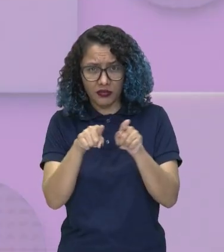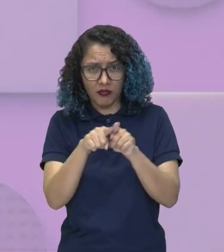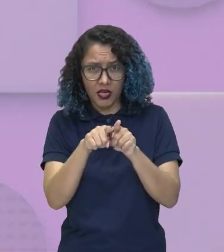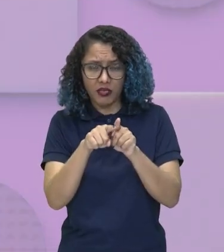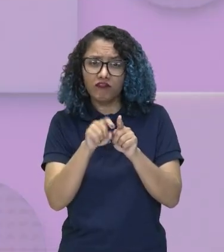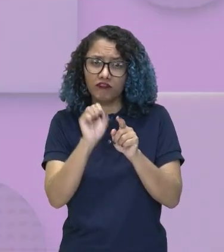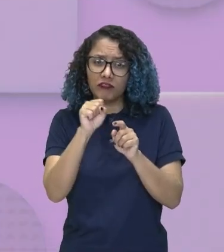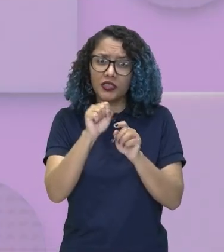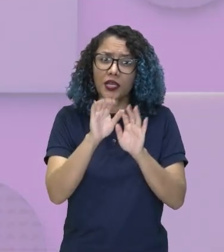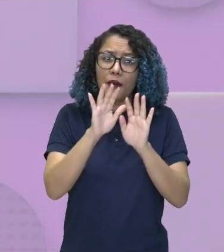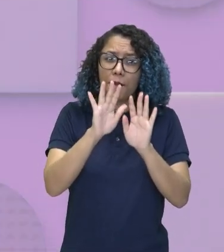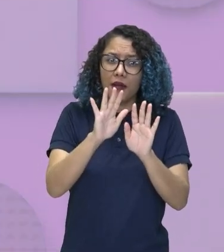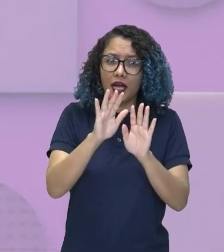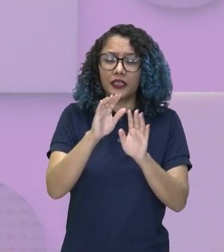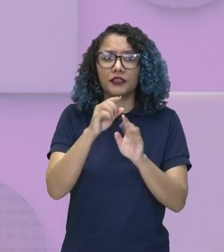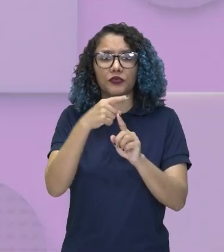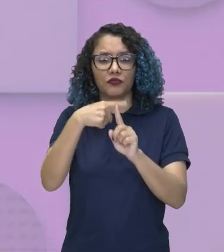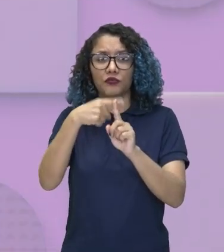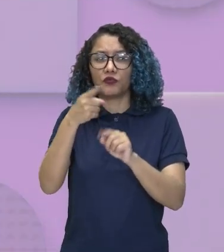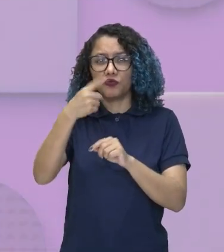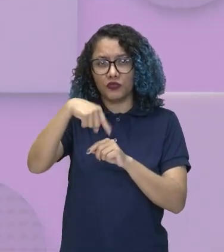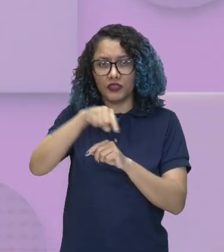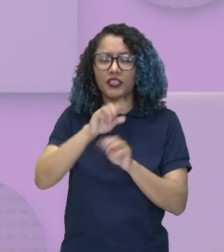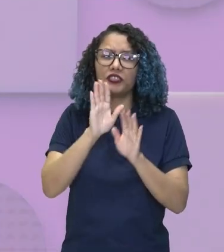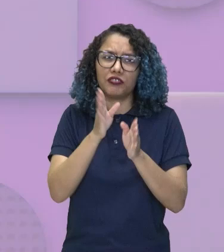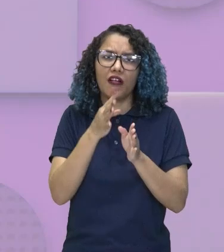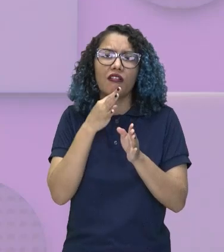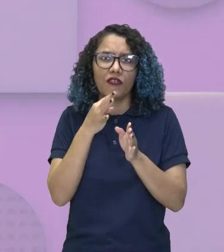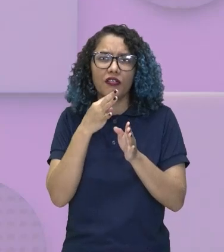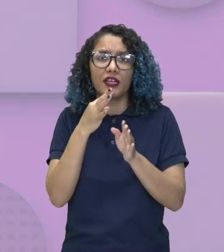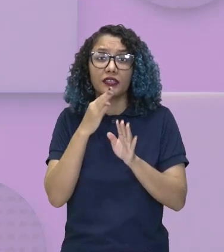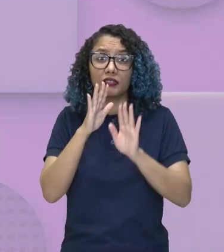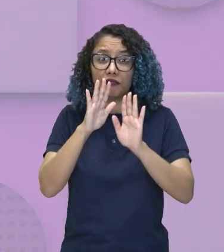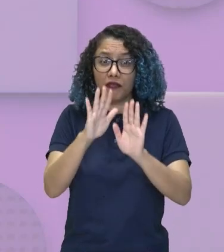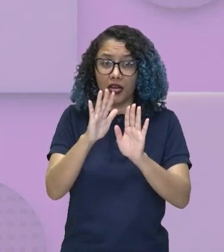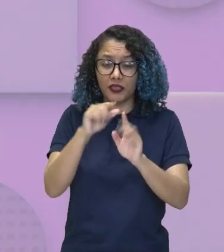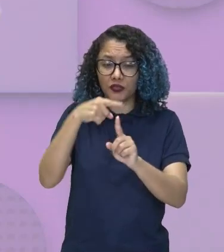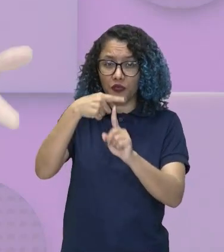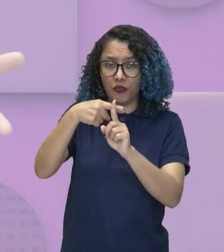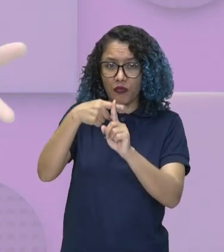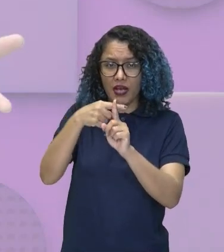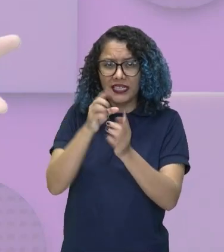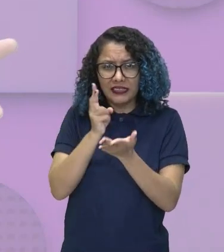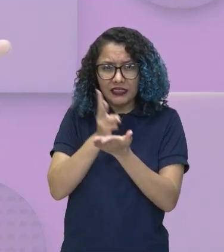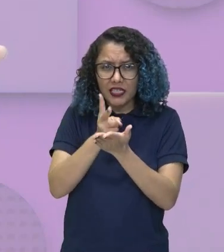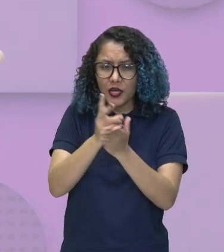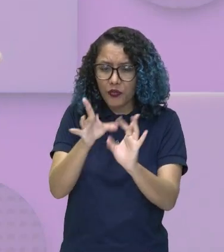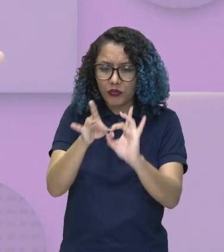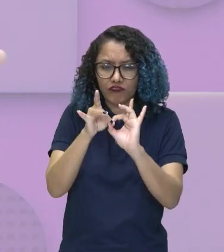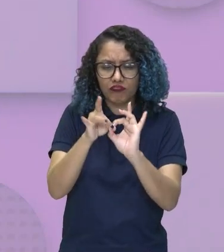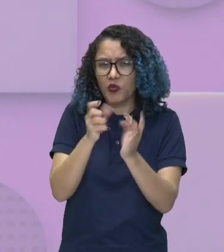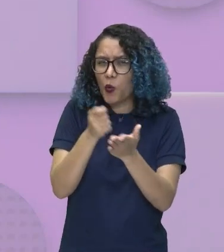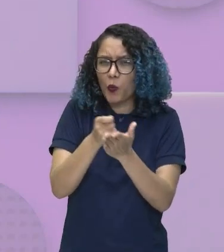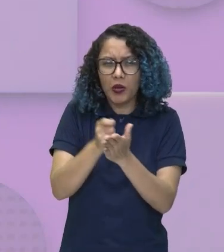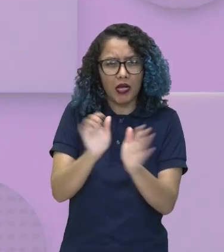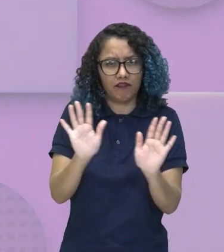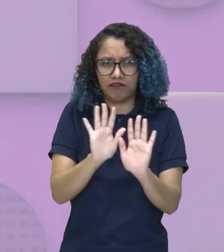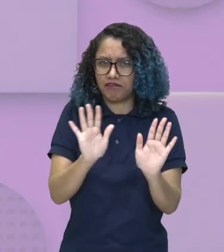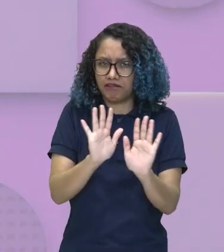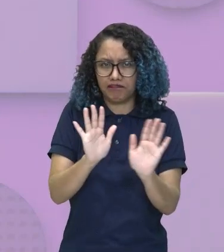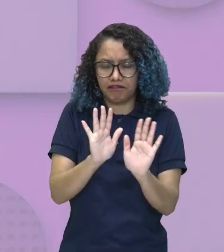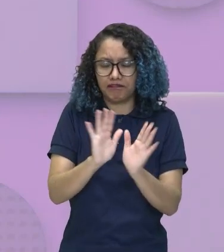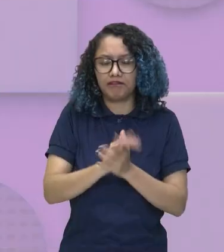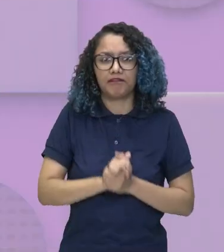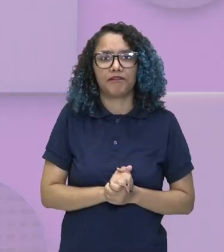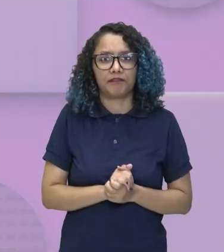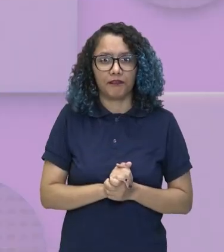mais você já trabalhava com esses números, tá bom? Só que aquele sinal de mais nem sempre ele é obrigatório aparecer,